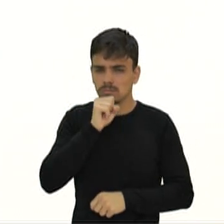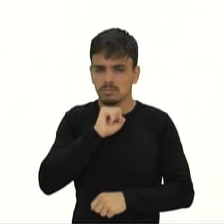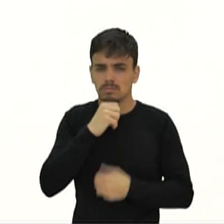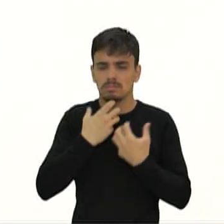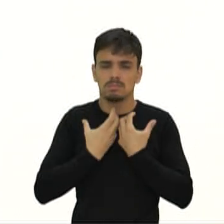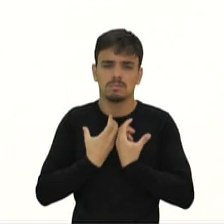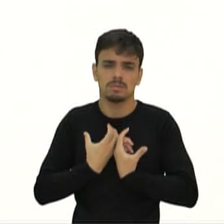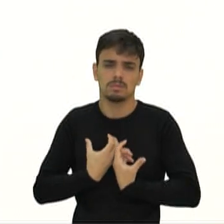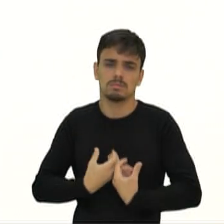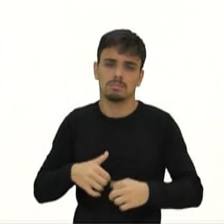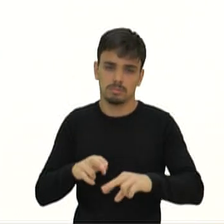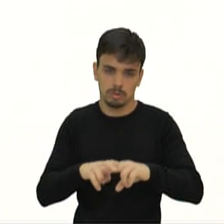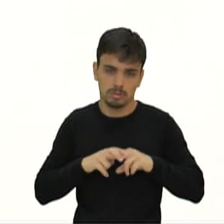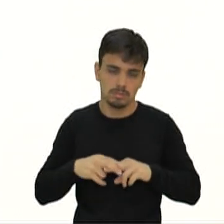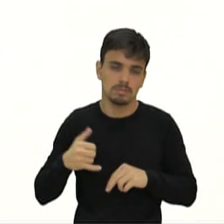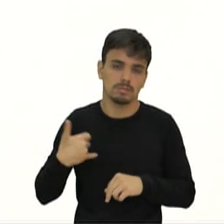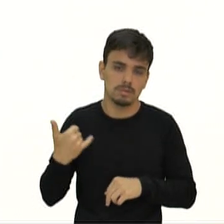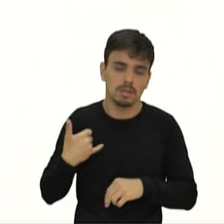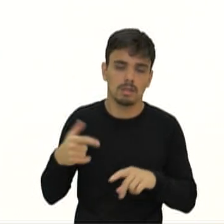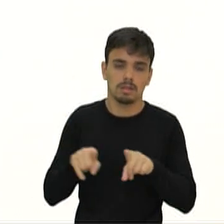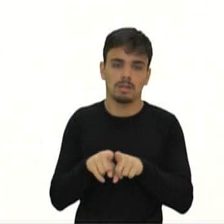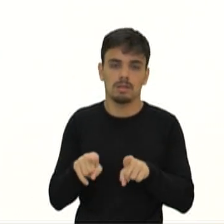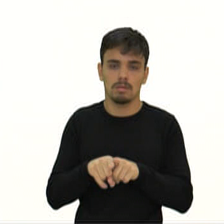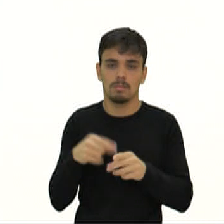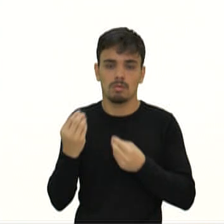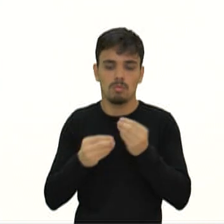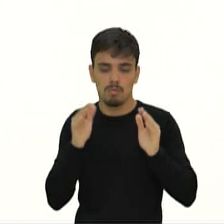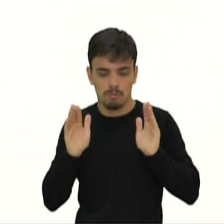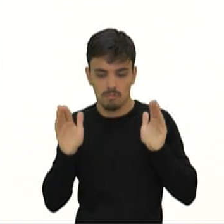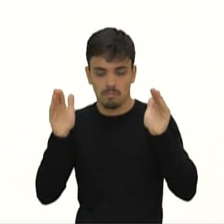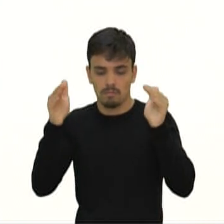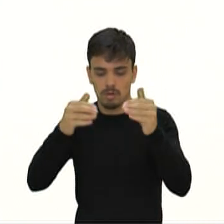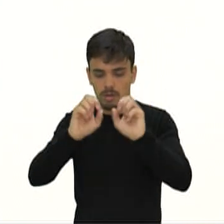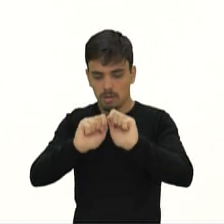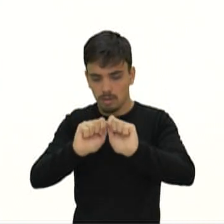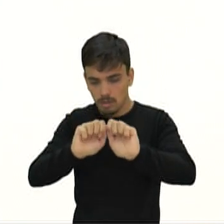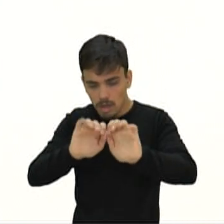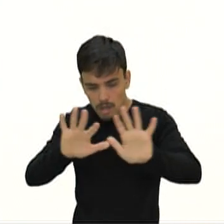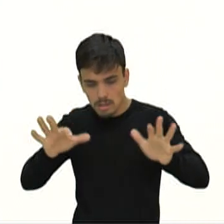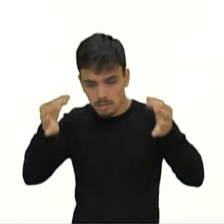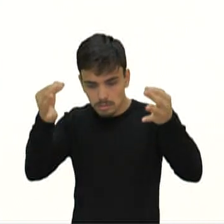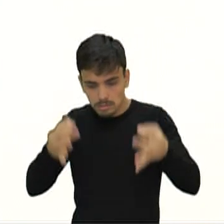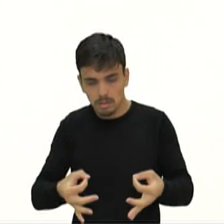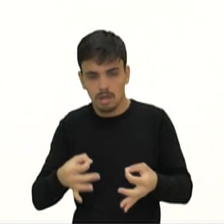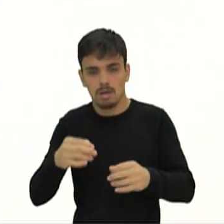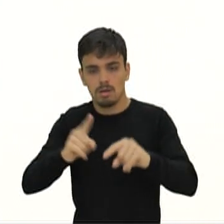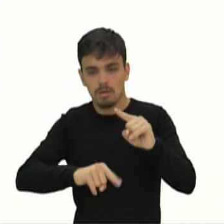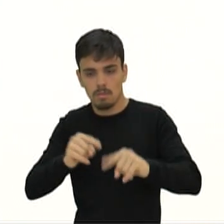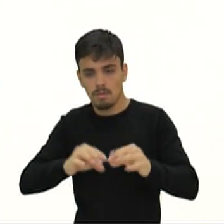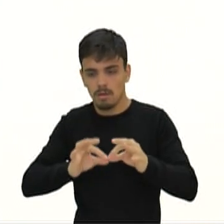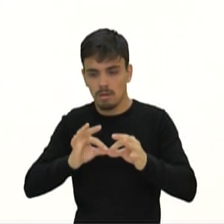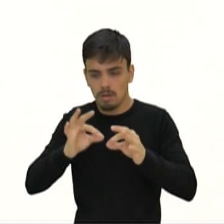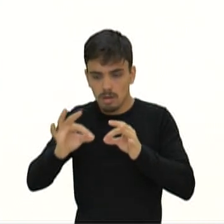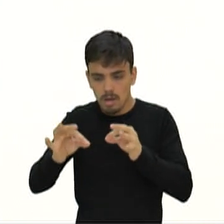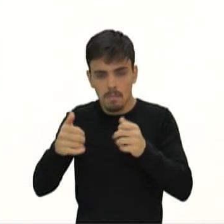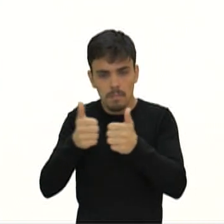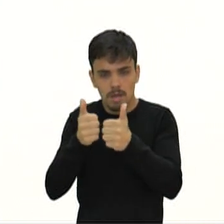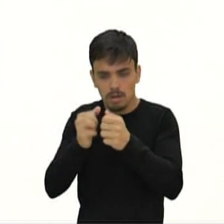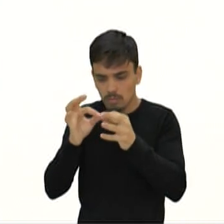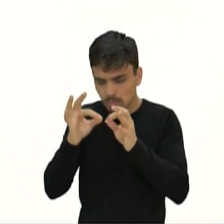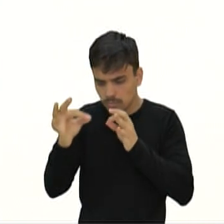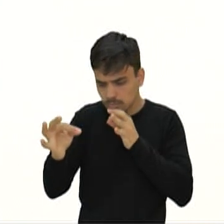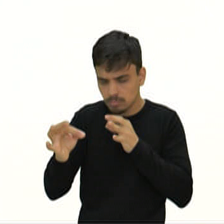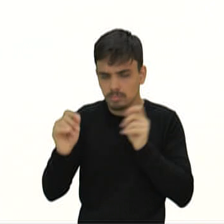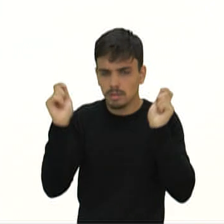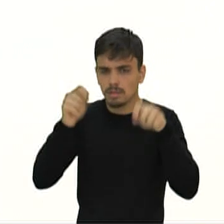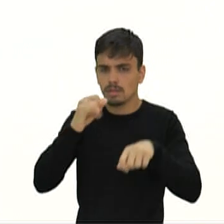por diminuição progressiva da capacidade de focar nitidamente objetos a curta distância.